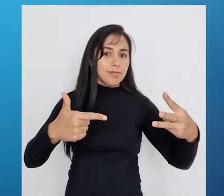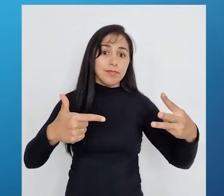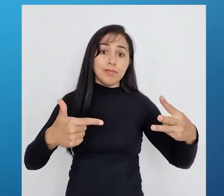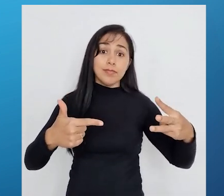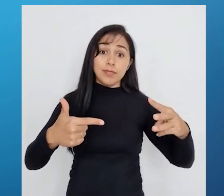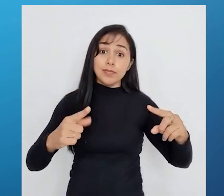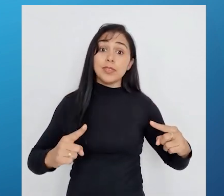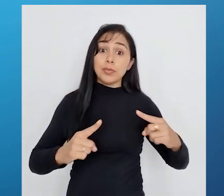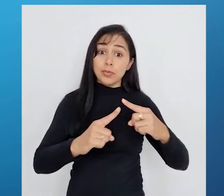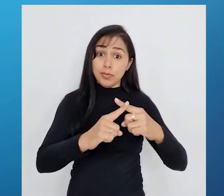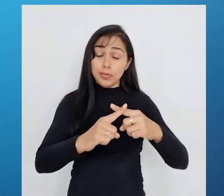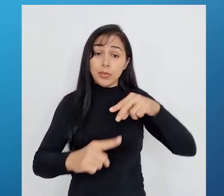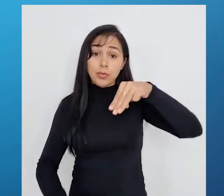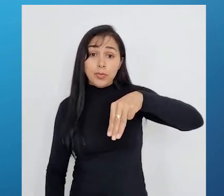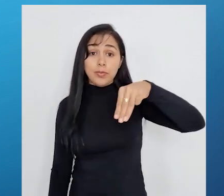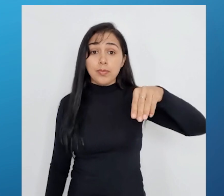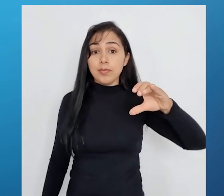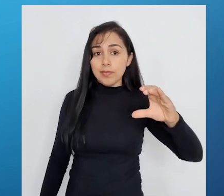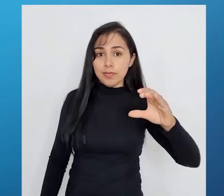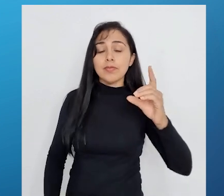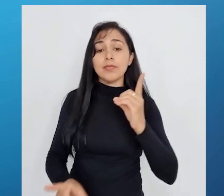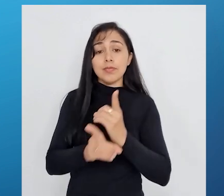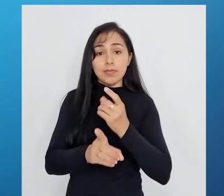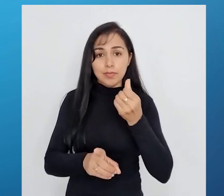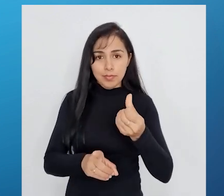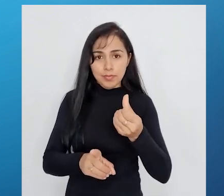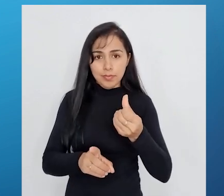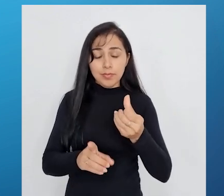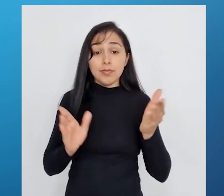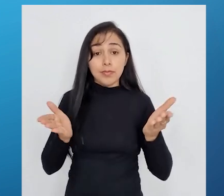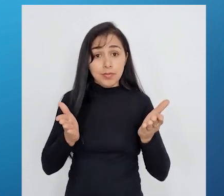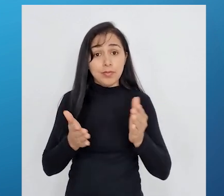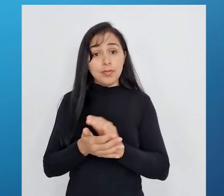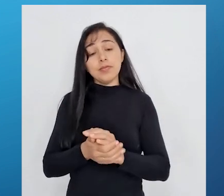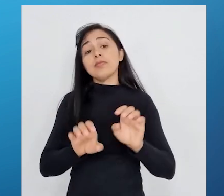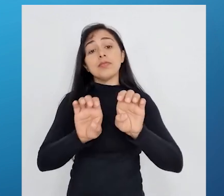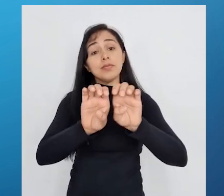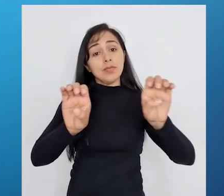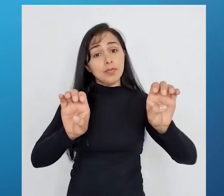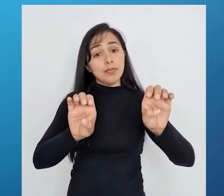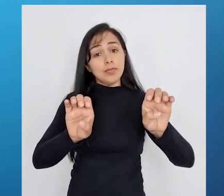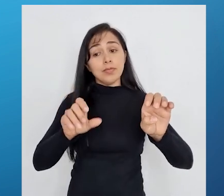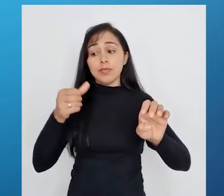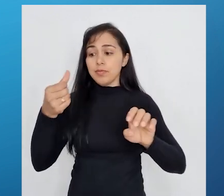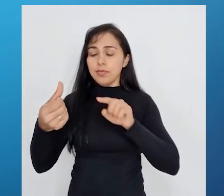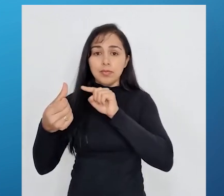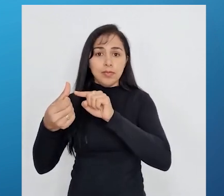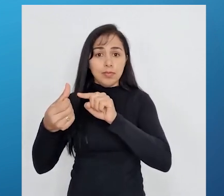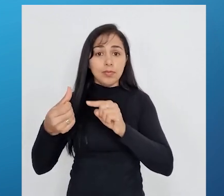múltiplo comum. Então, vou pegar essa primeira equação e multiplicar esse lado e esse lado por